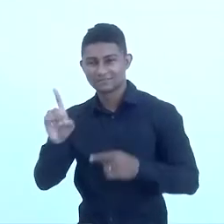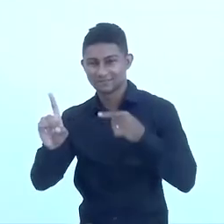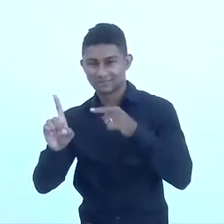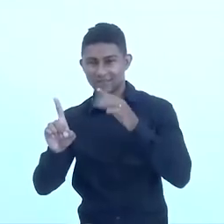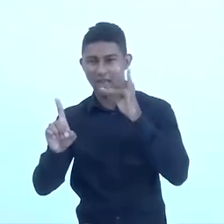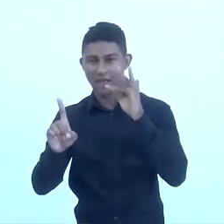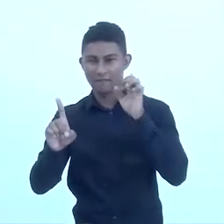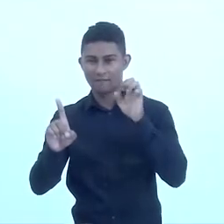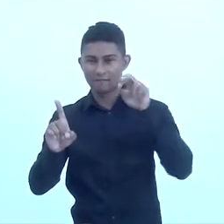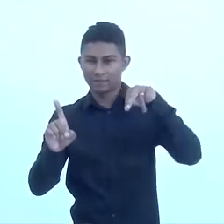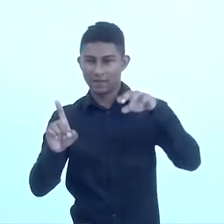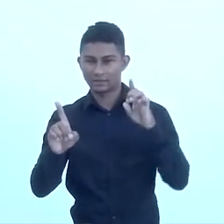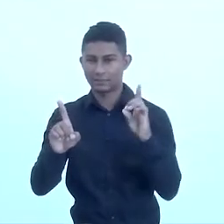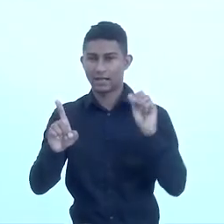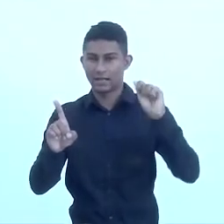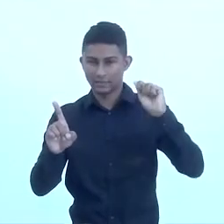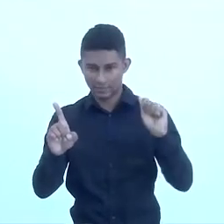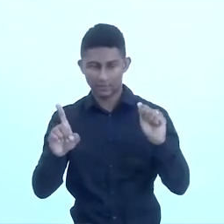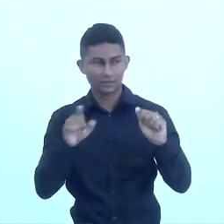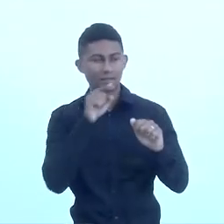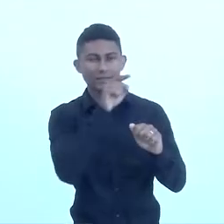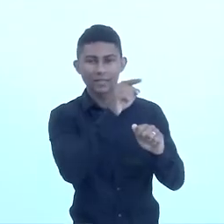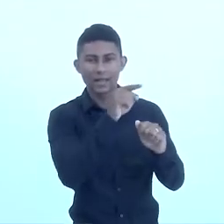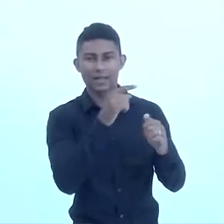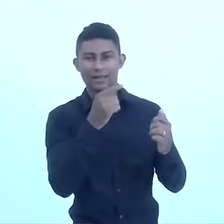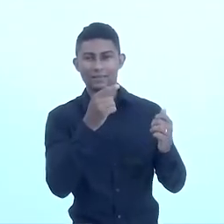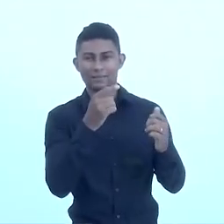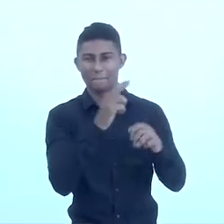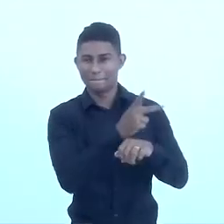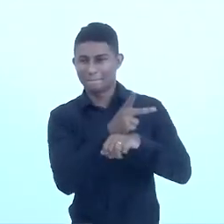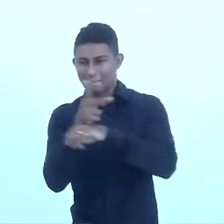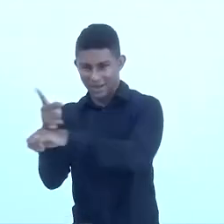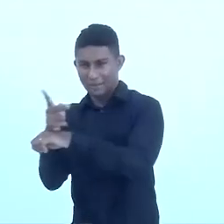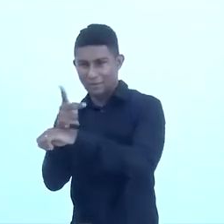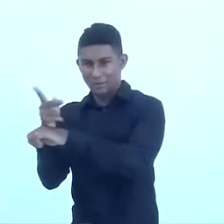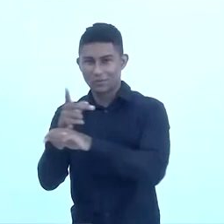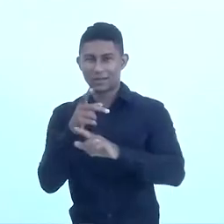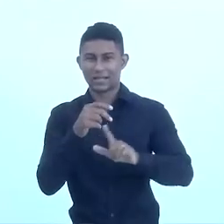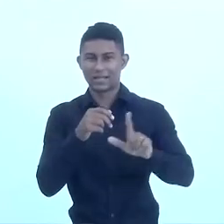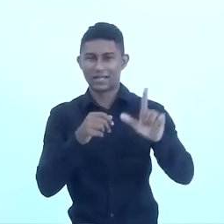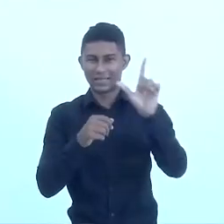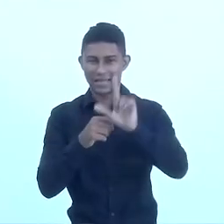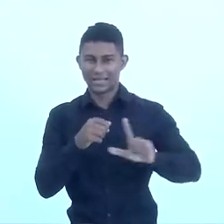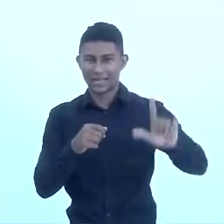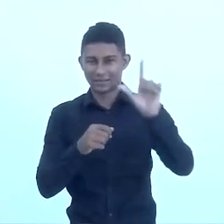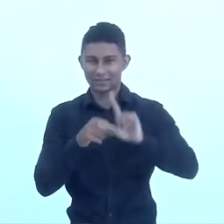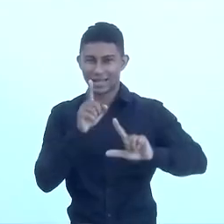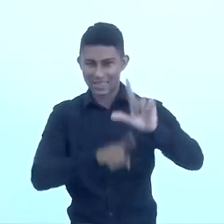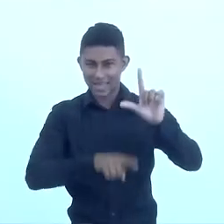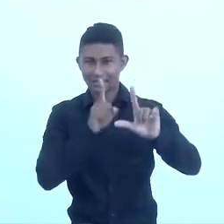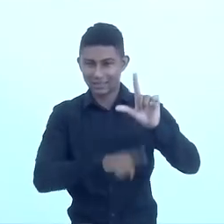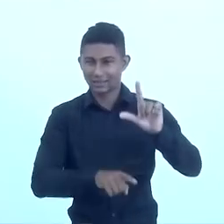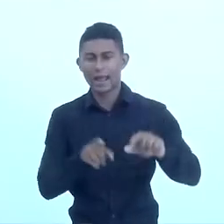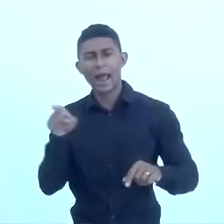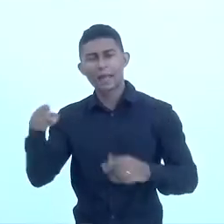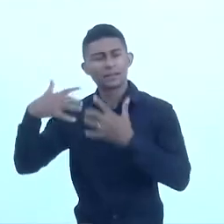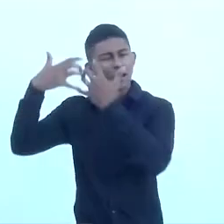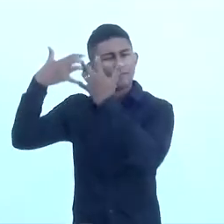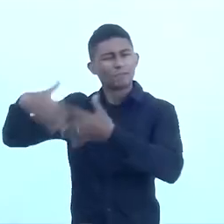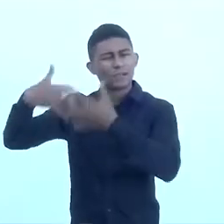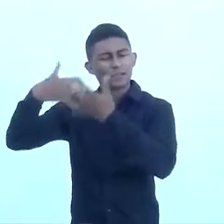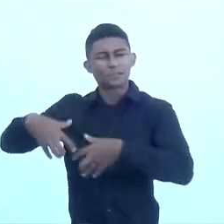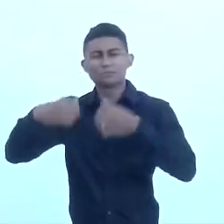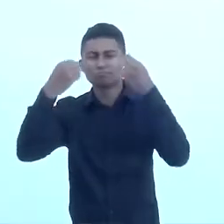foi eleita para a Academia Brasileira de Letras, e em algum momento ela fez essa reflexão, ela falou assim, nossa